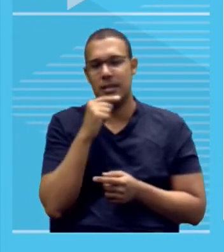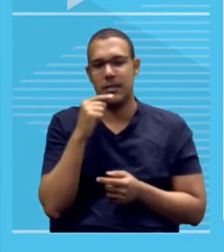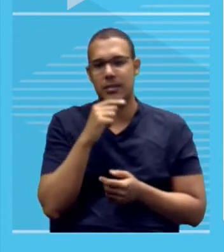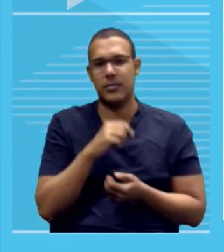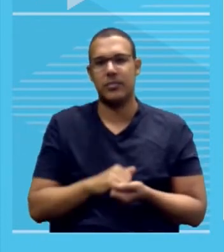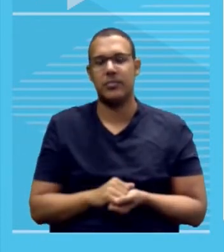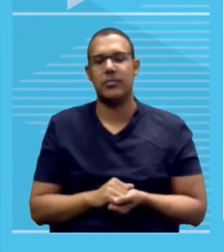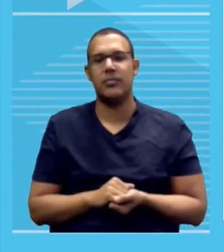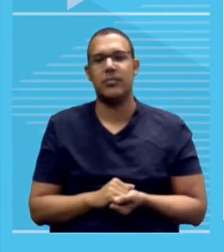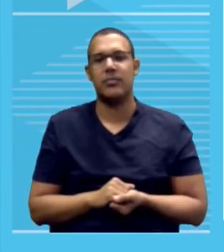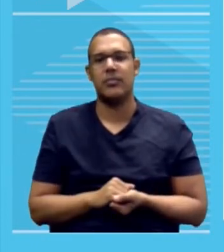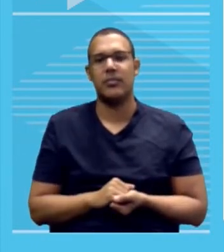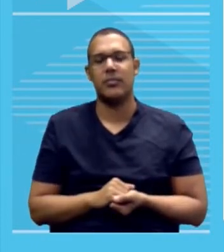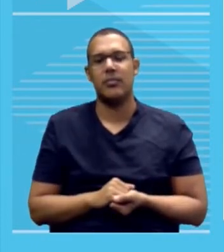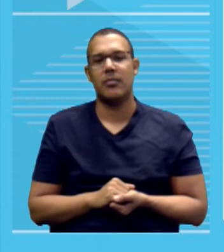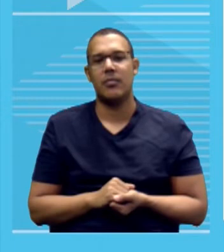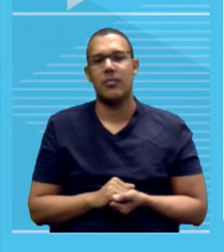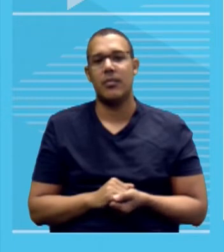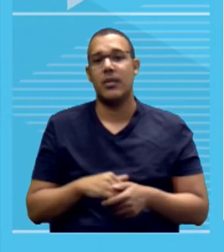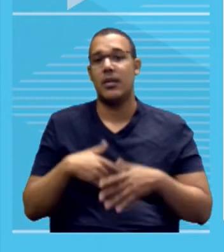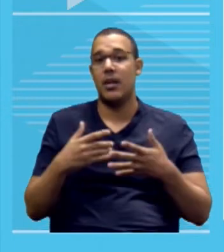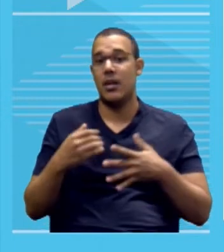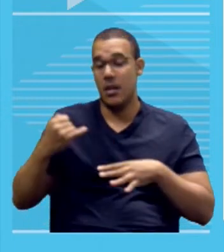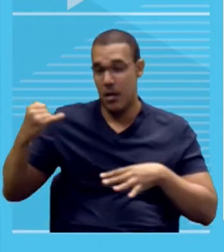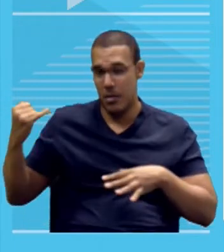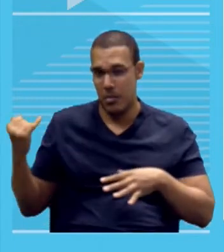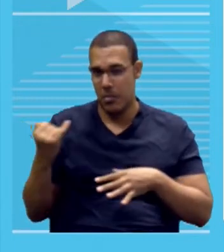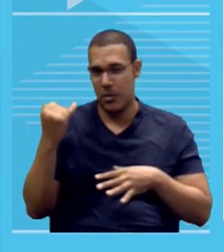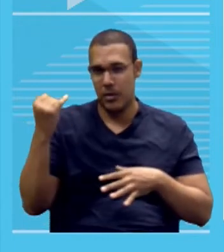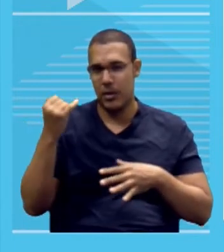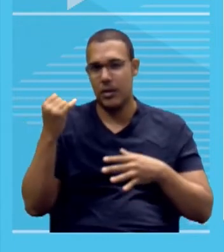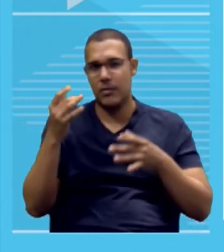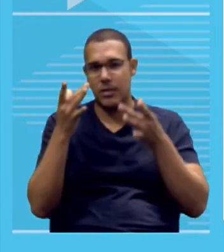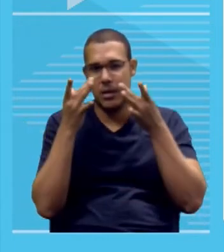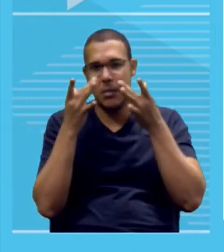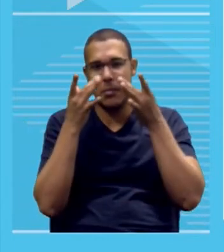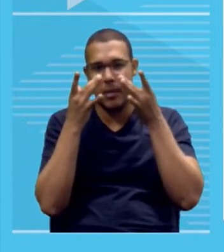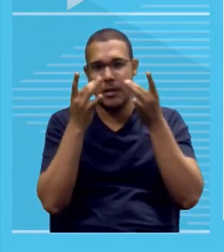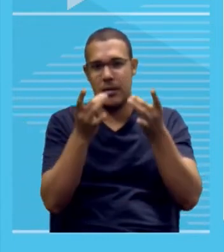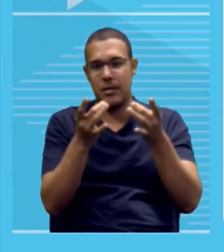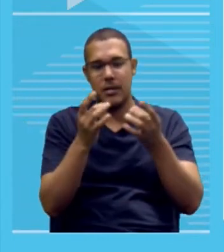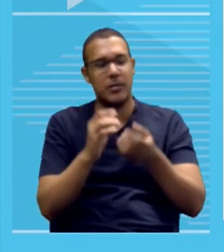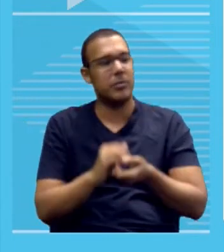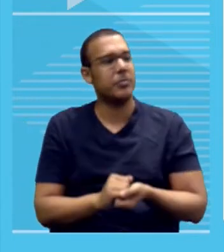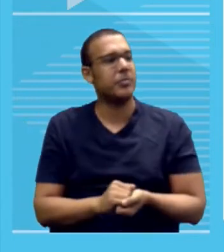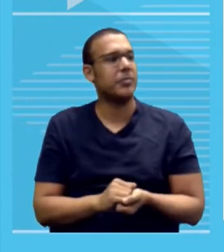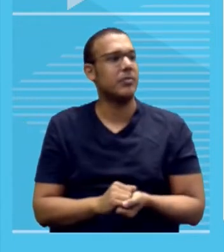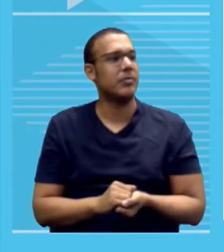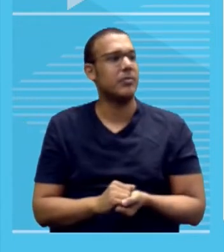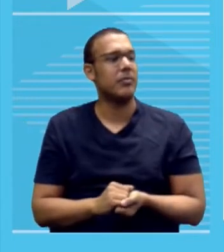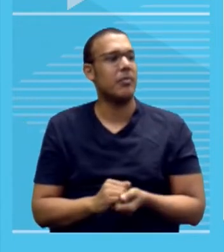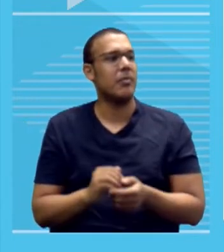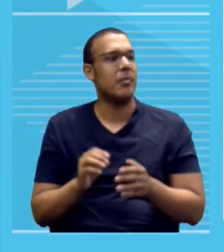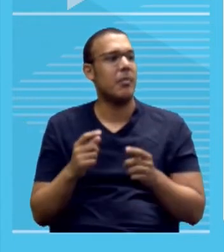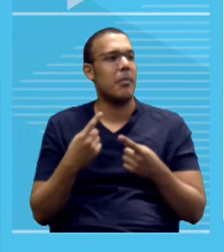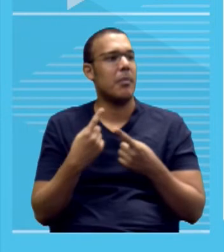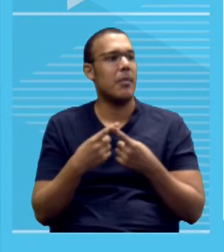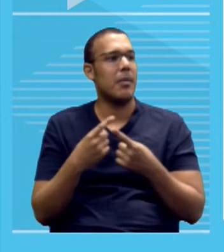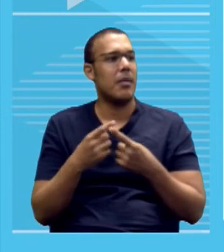então isso é muito importante de ser observado porque certamente você vai encontrar aqui olha